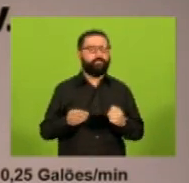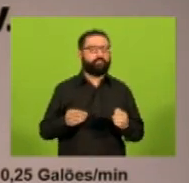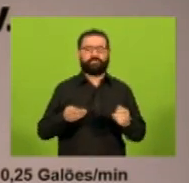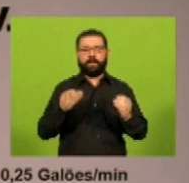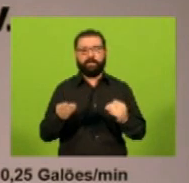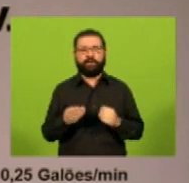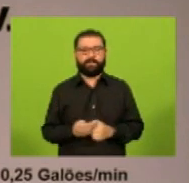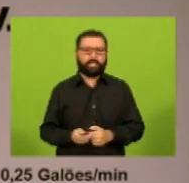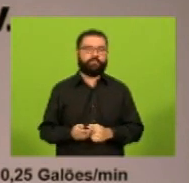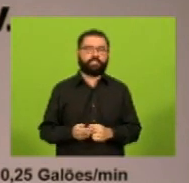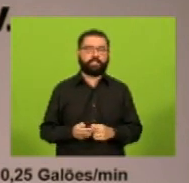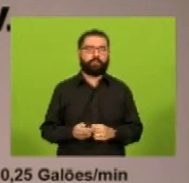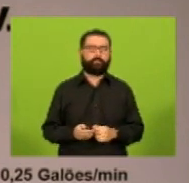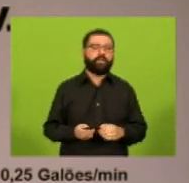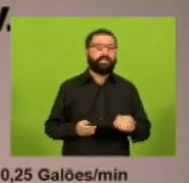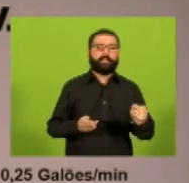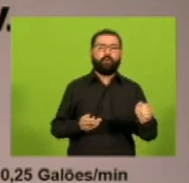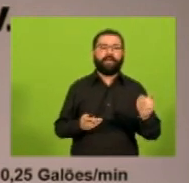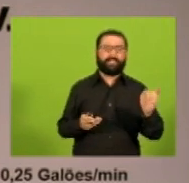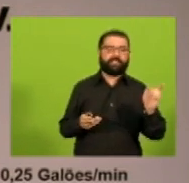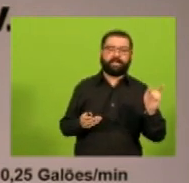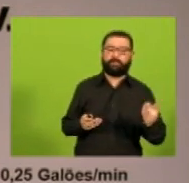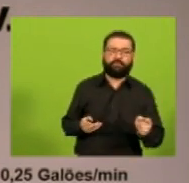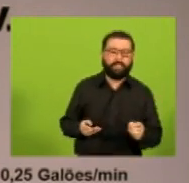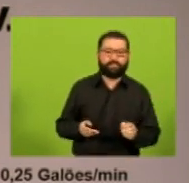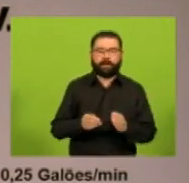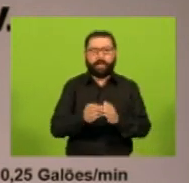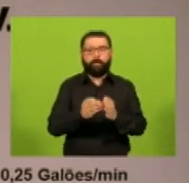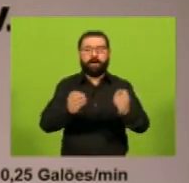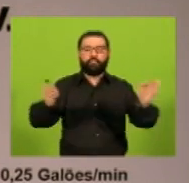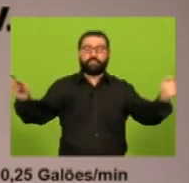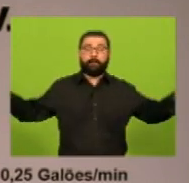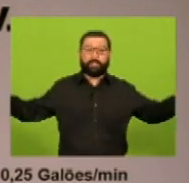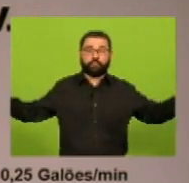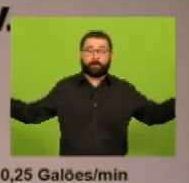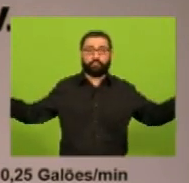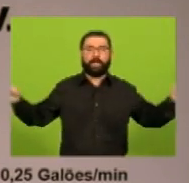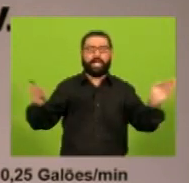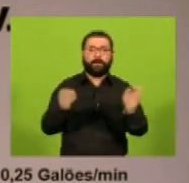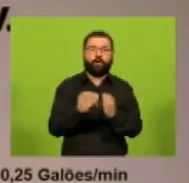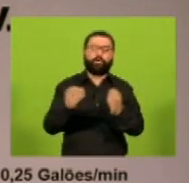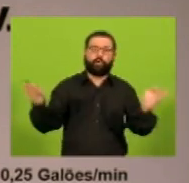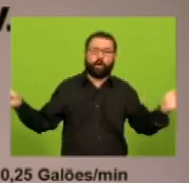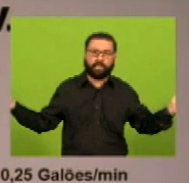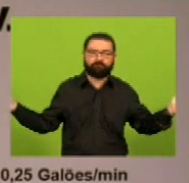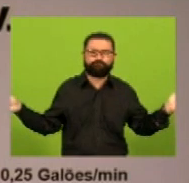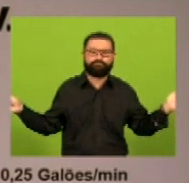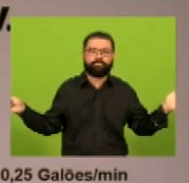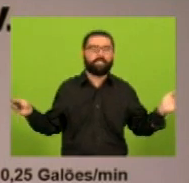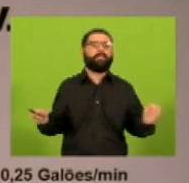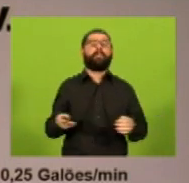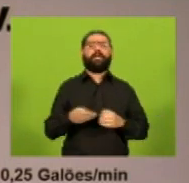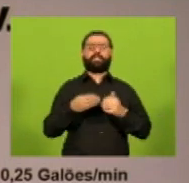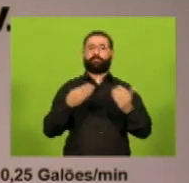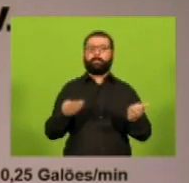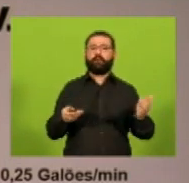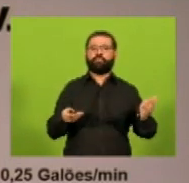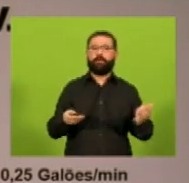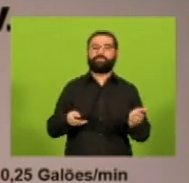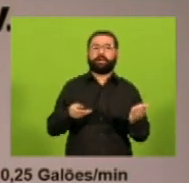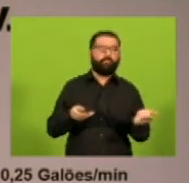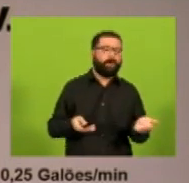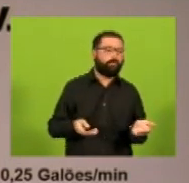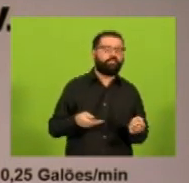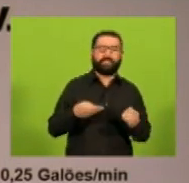120,025, é o bico 120,025. Então, o que é esse 120? É o ângulo da abertura do leque ou do cone. Esses